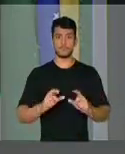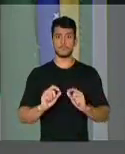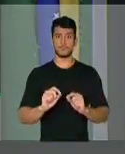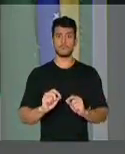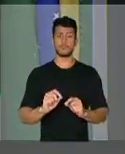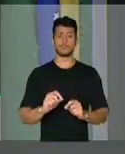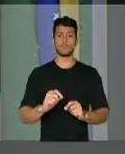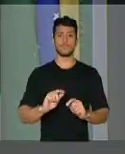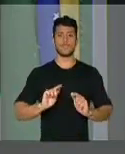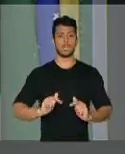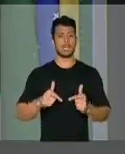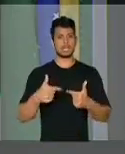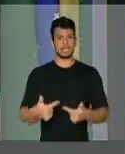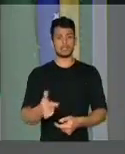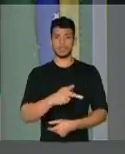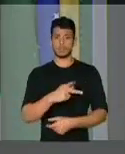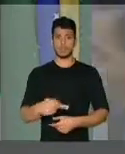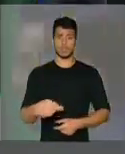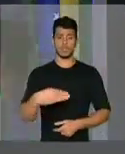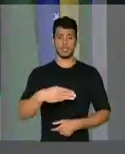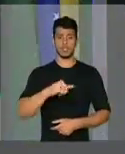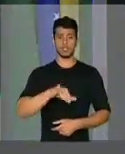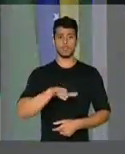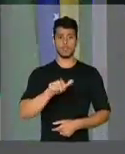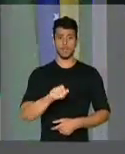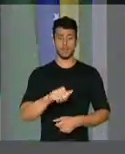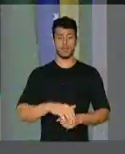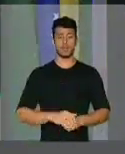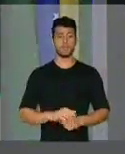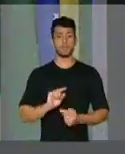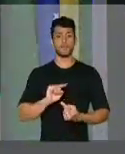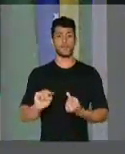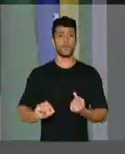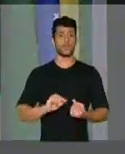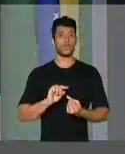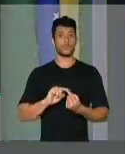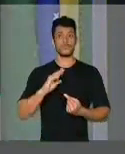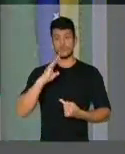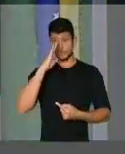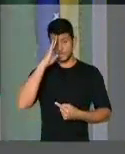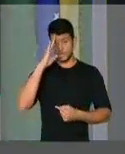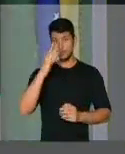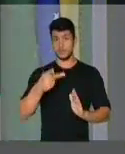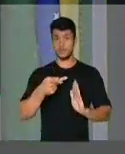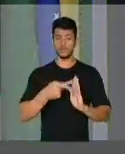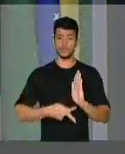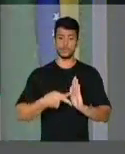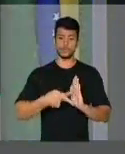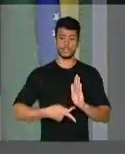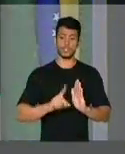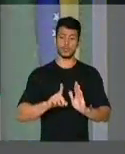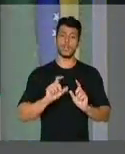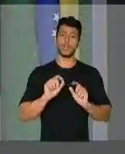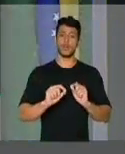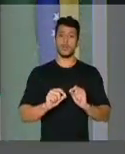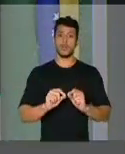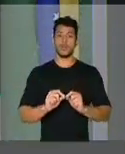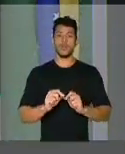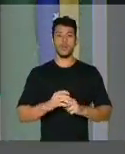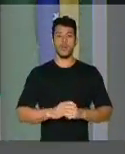do presidente Rodrigo Maia. O objetivo principal do projeto é